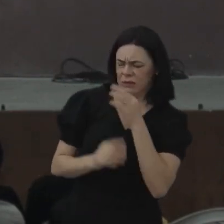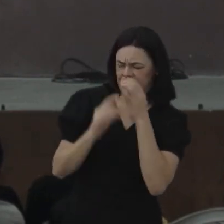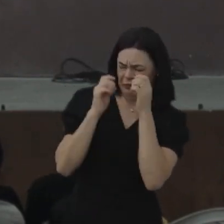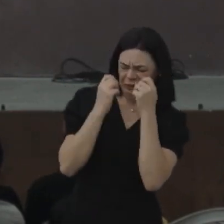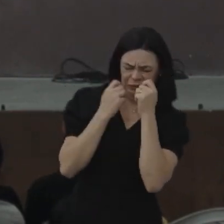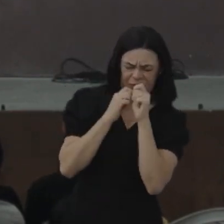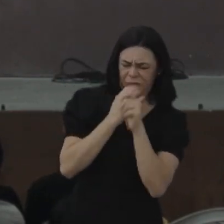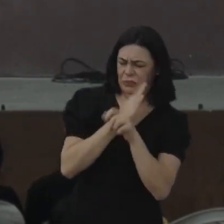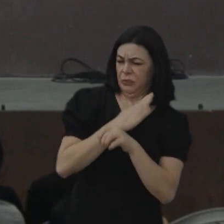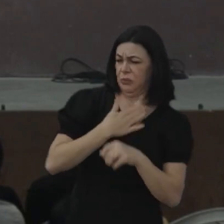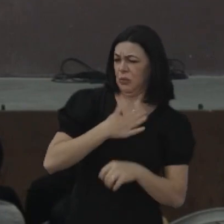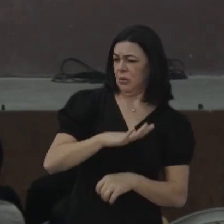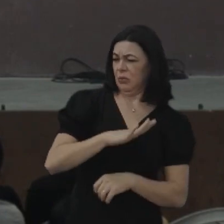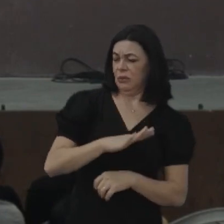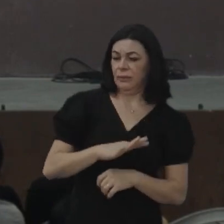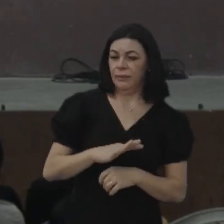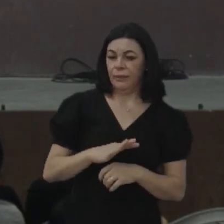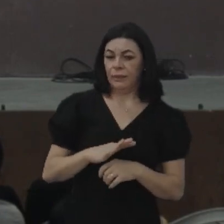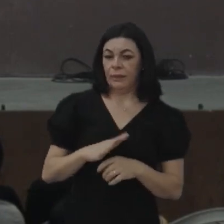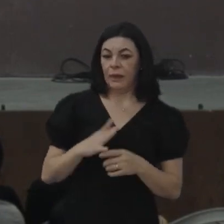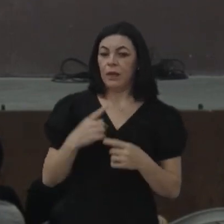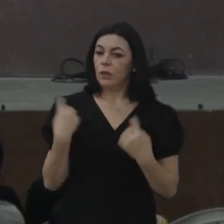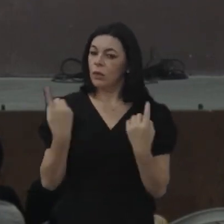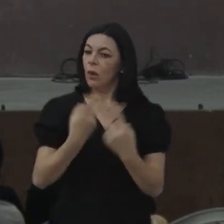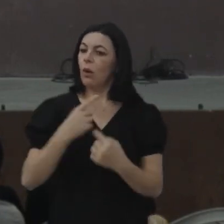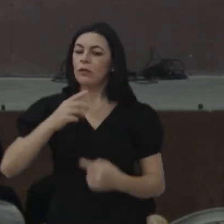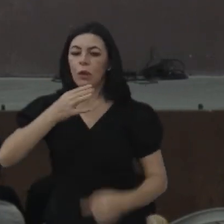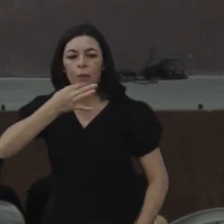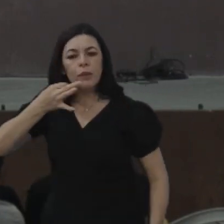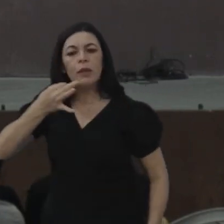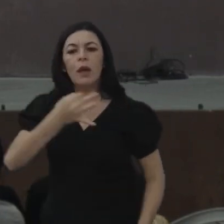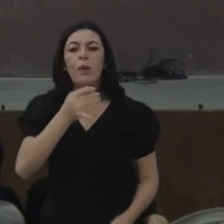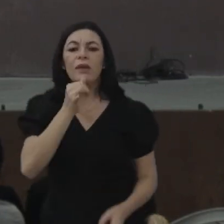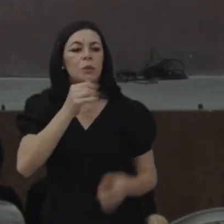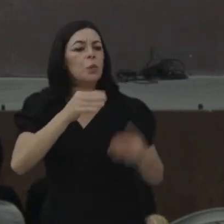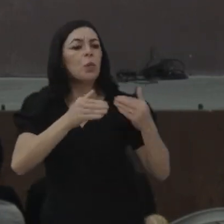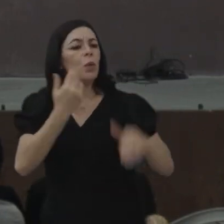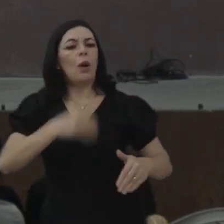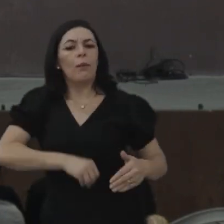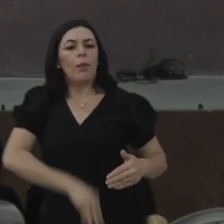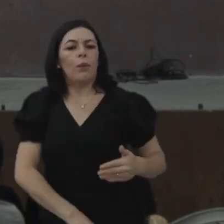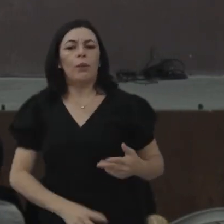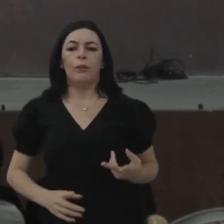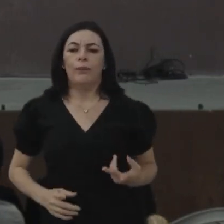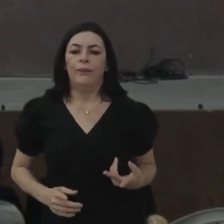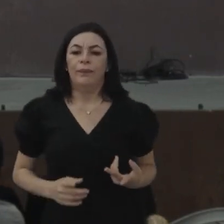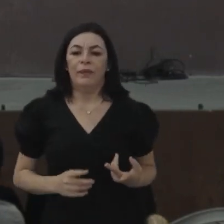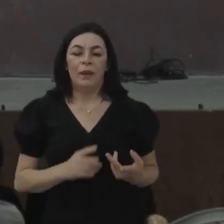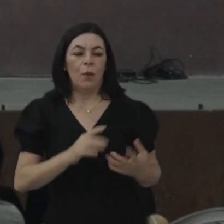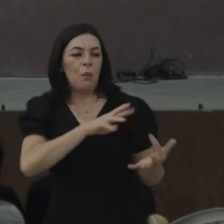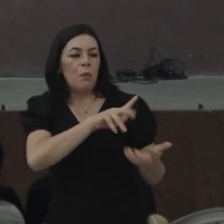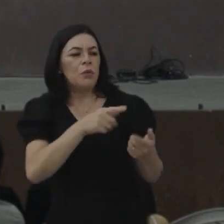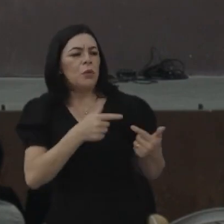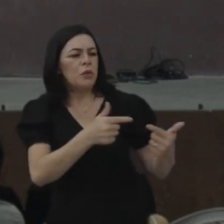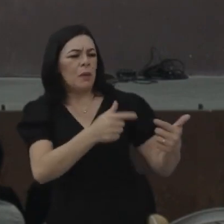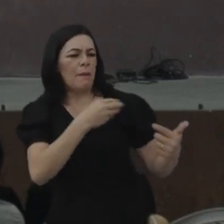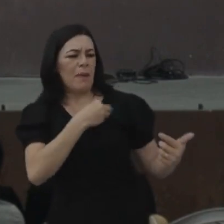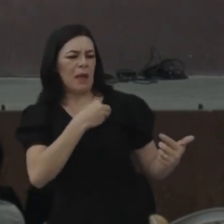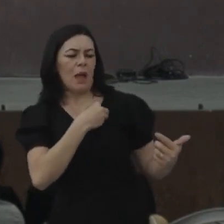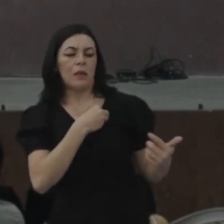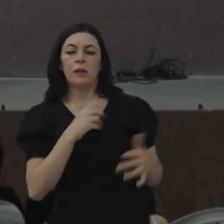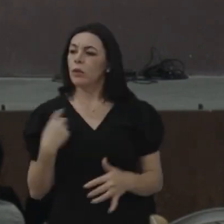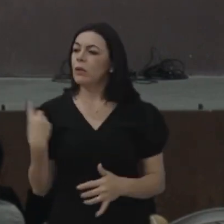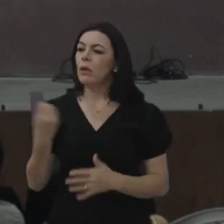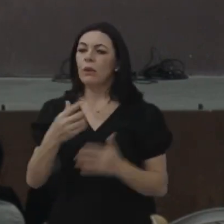aprove aborto, para que esse mundo não viva nos seus pecados de modo... Por isso que eu